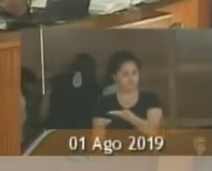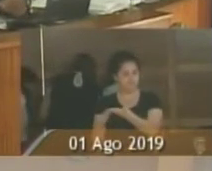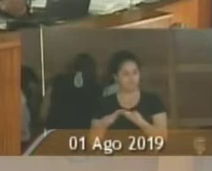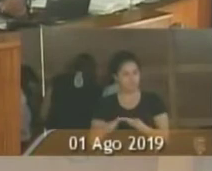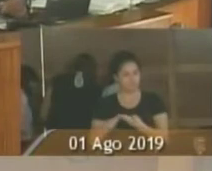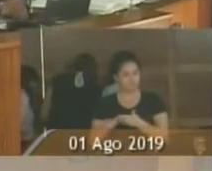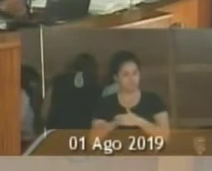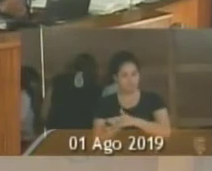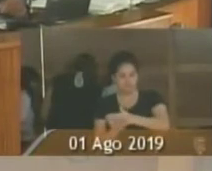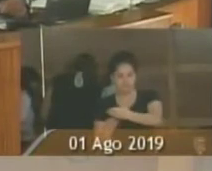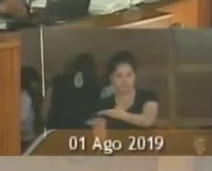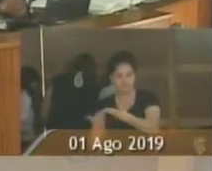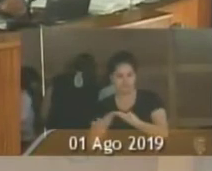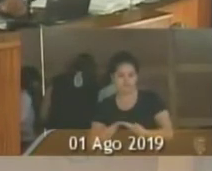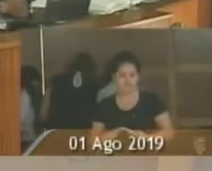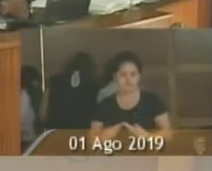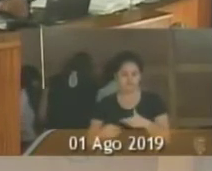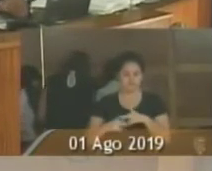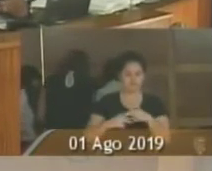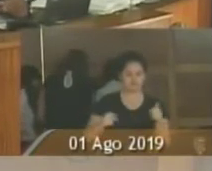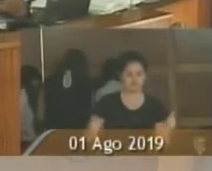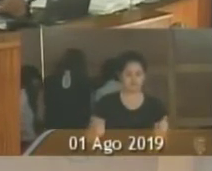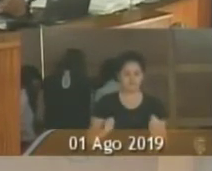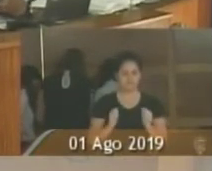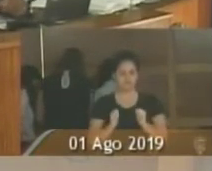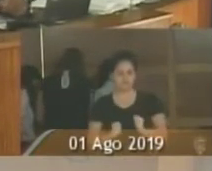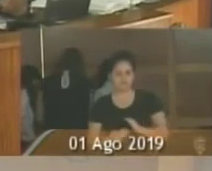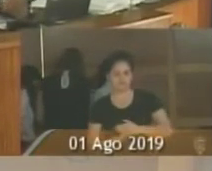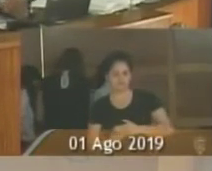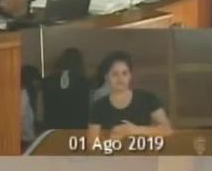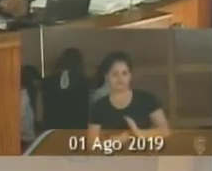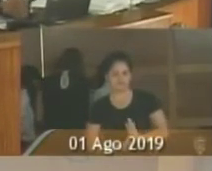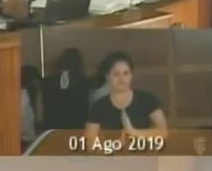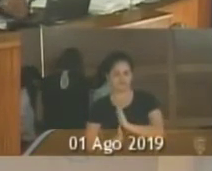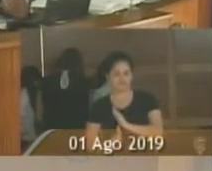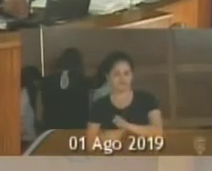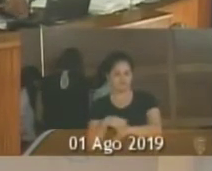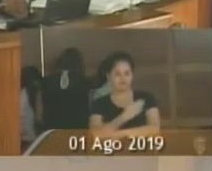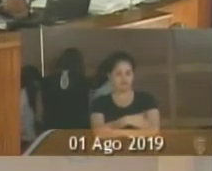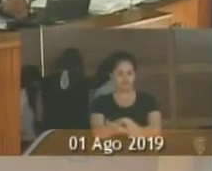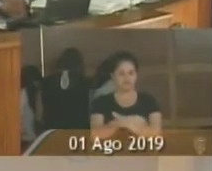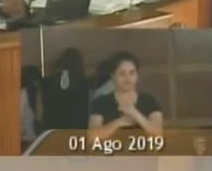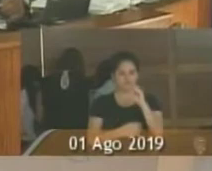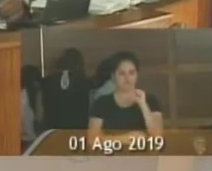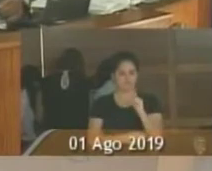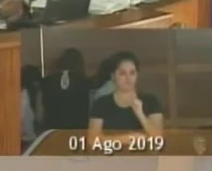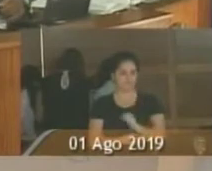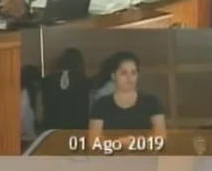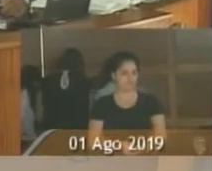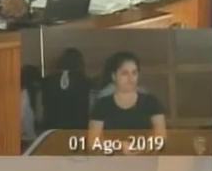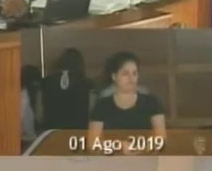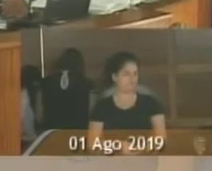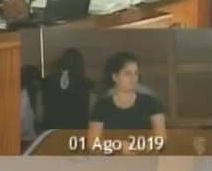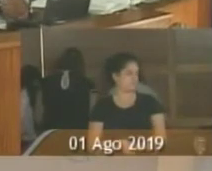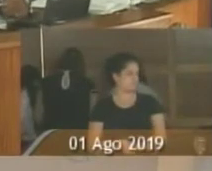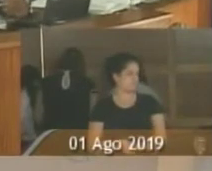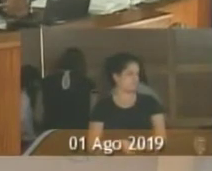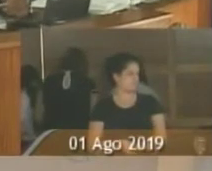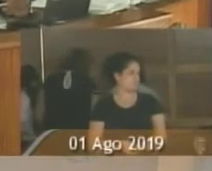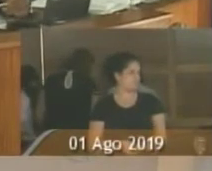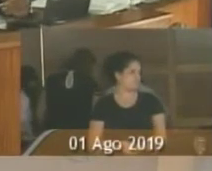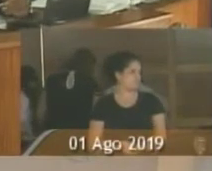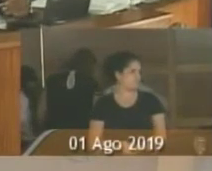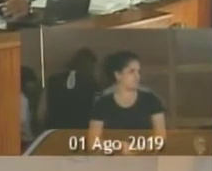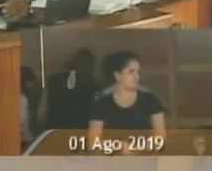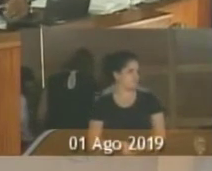lá para melhorar a Rua 8, né, o desmoronamento que teve, atrapalhando verdade, os moradores. Isso, pela ordem, até já começou a